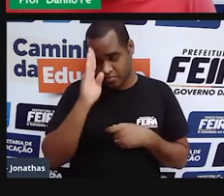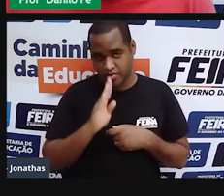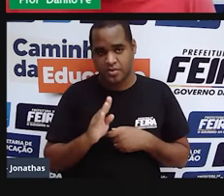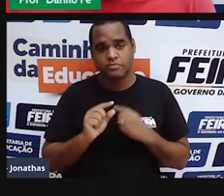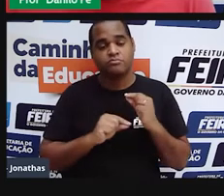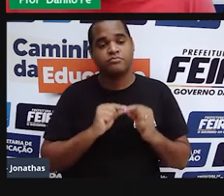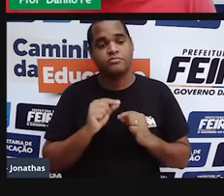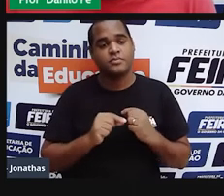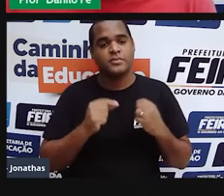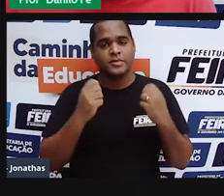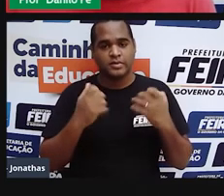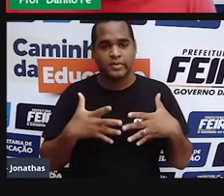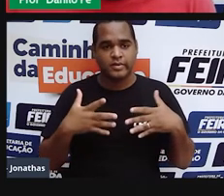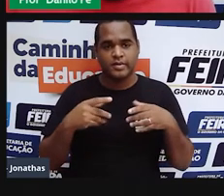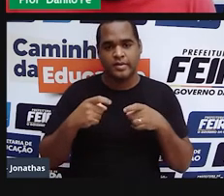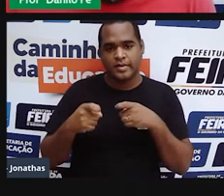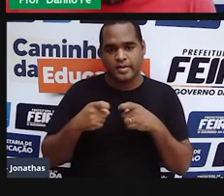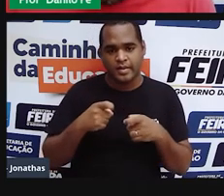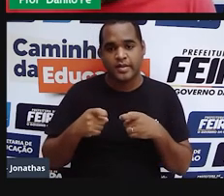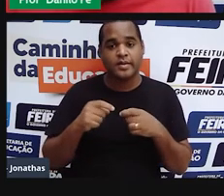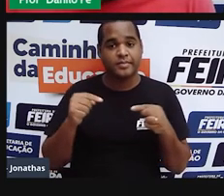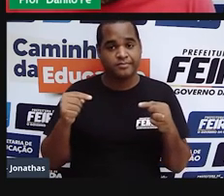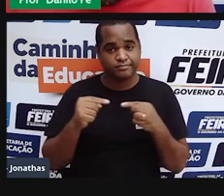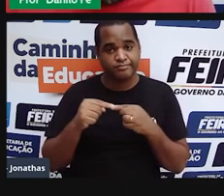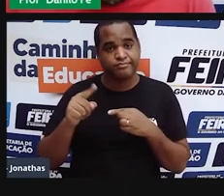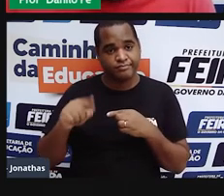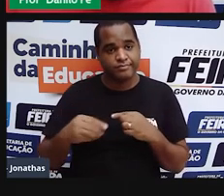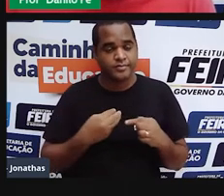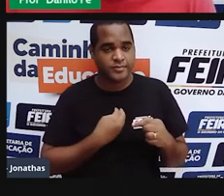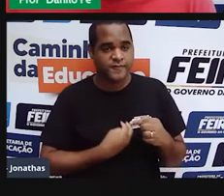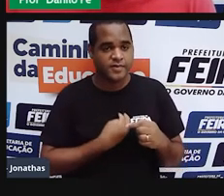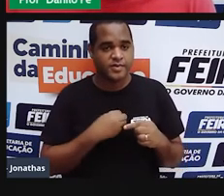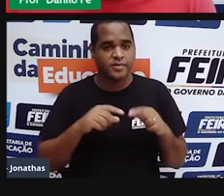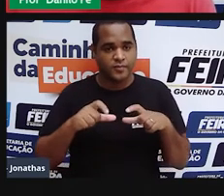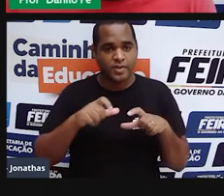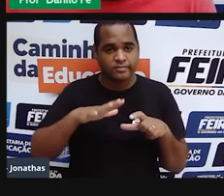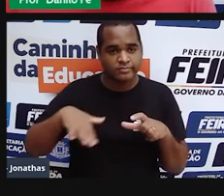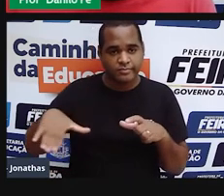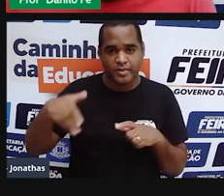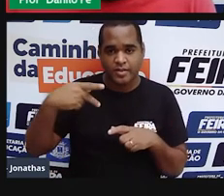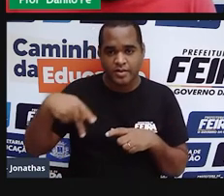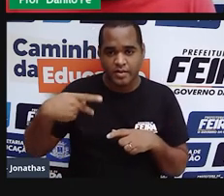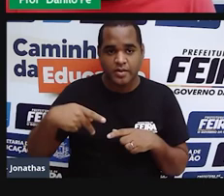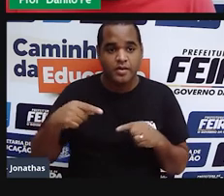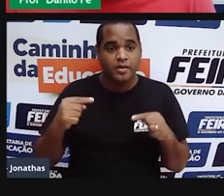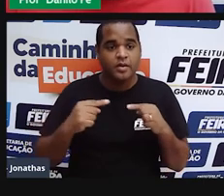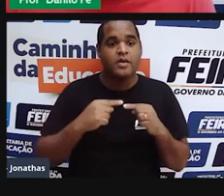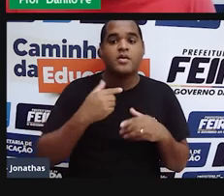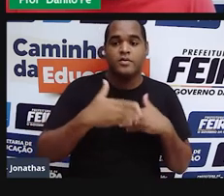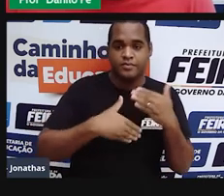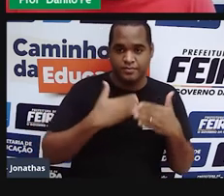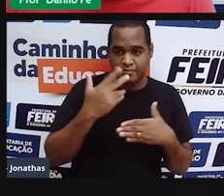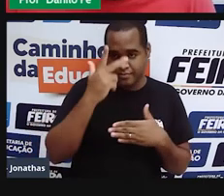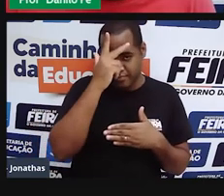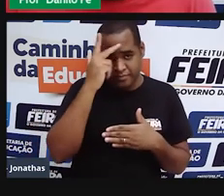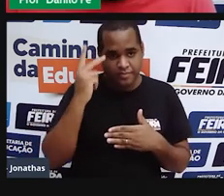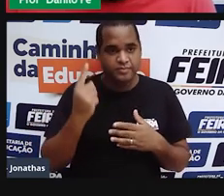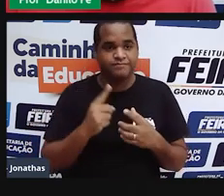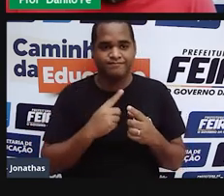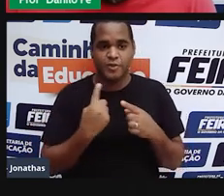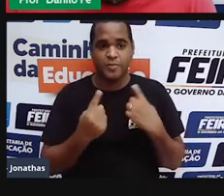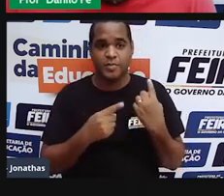Brasil porque essa aqui já tô de papel Paraguai no Paraguai Essa guerra você deve ser